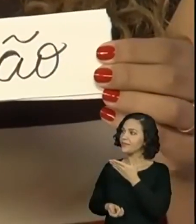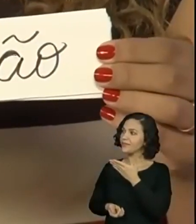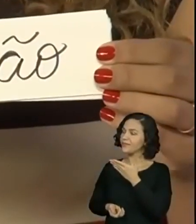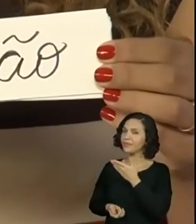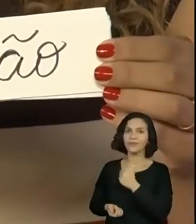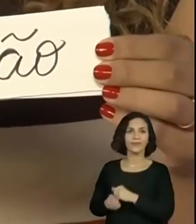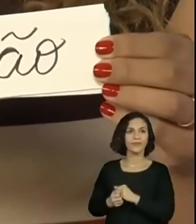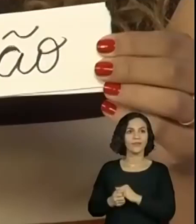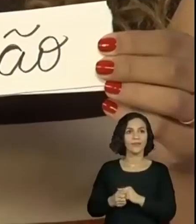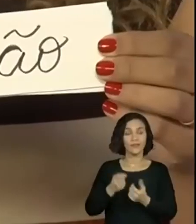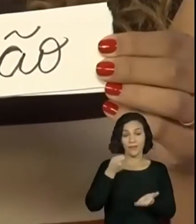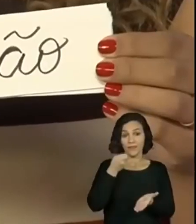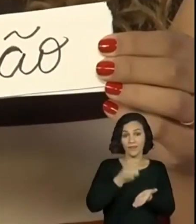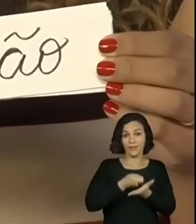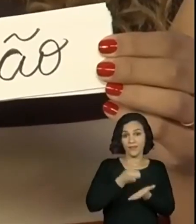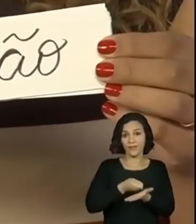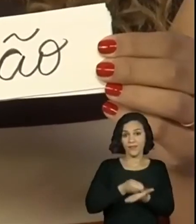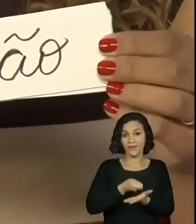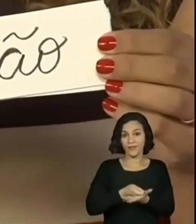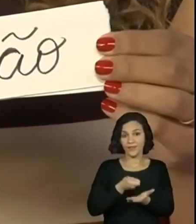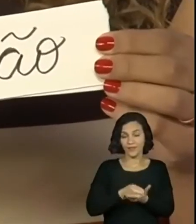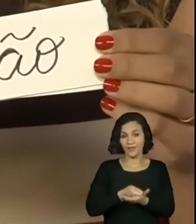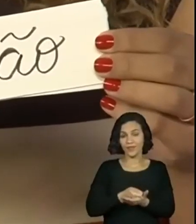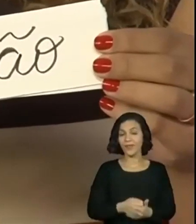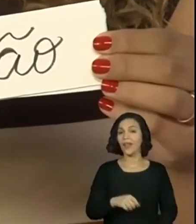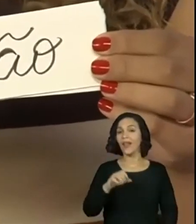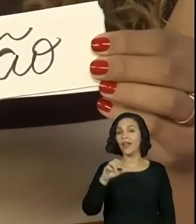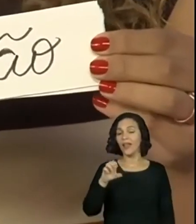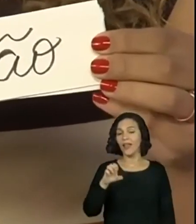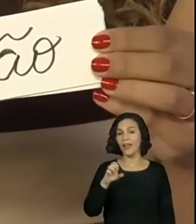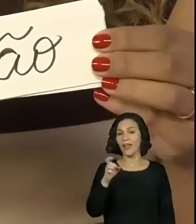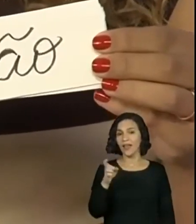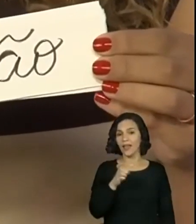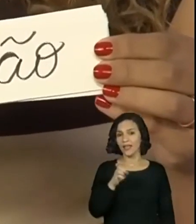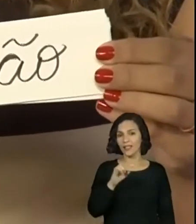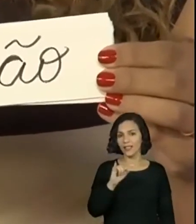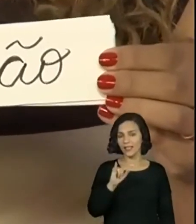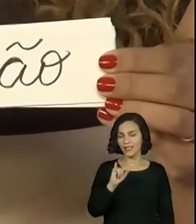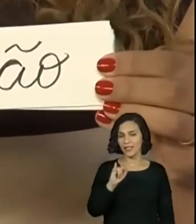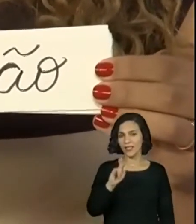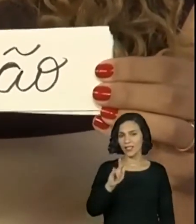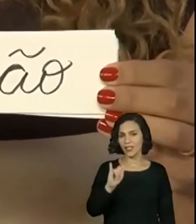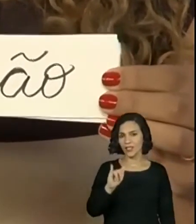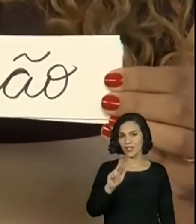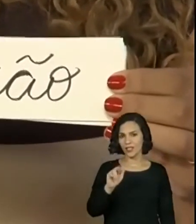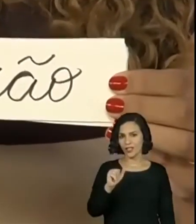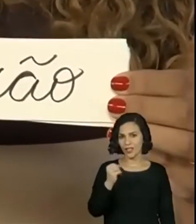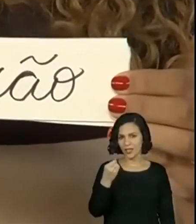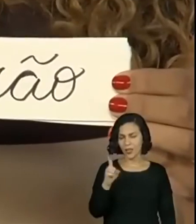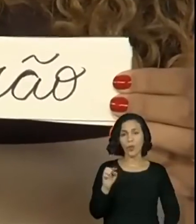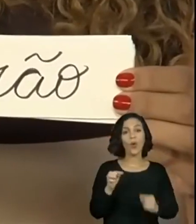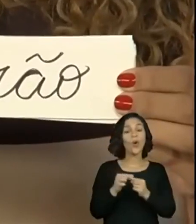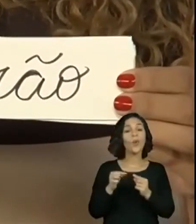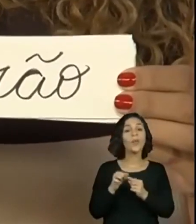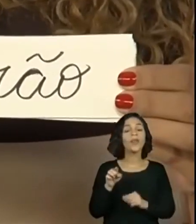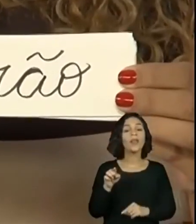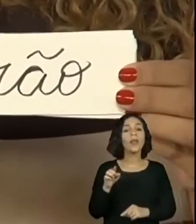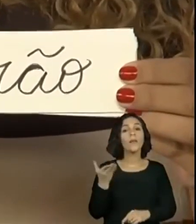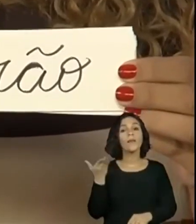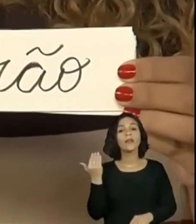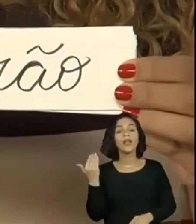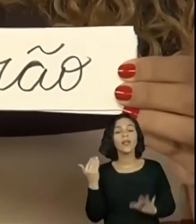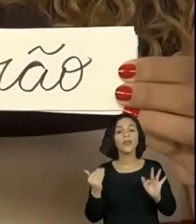aí. Exigirão. Ficará no futuro... Na fileira do futuro ou na fileira do